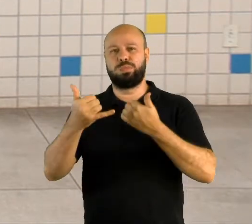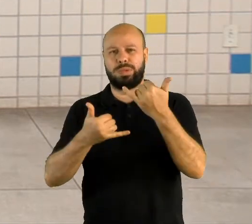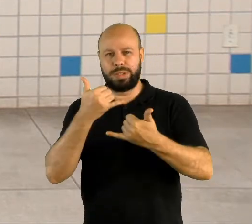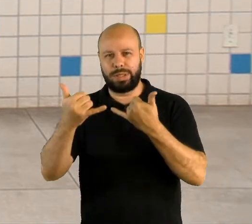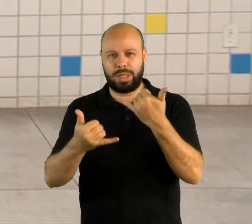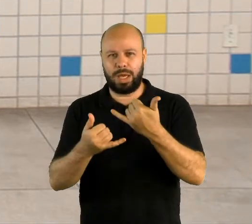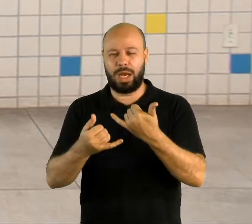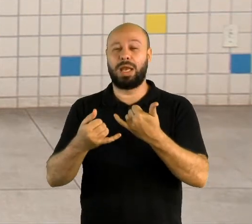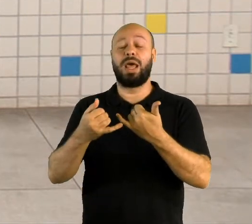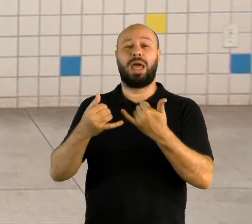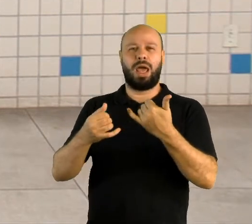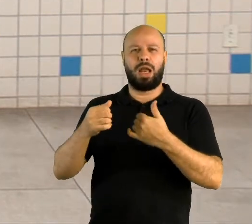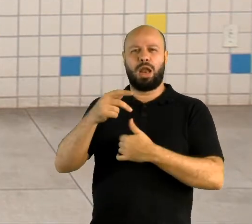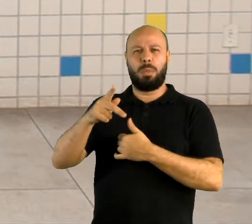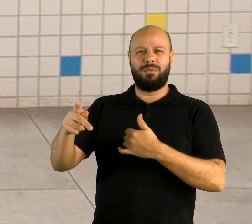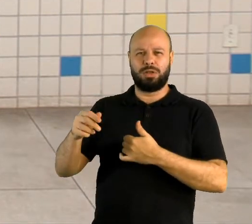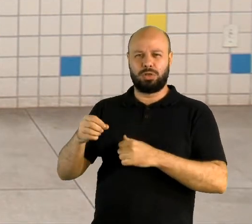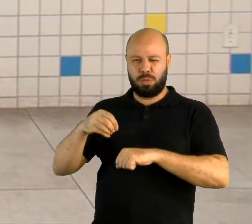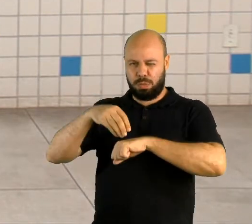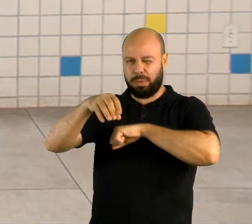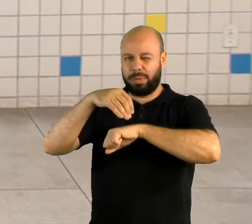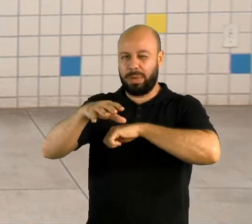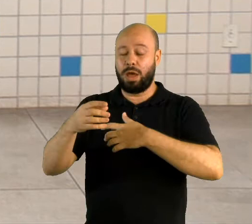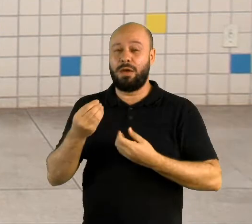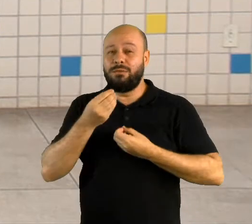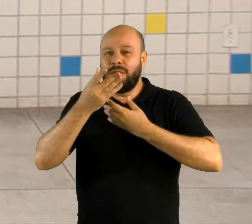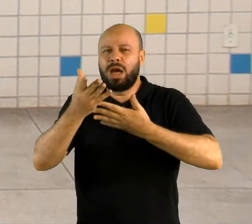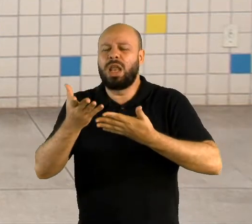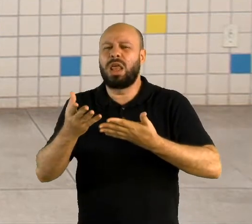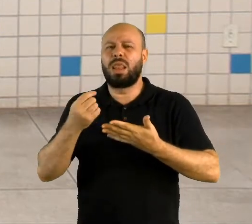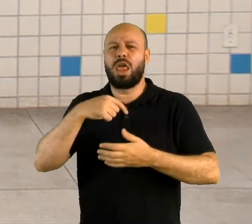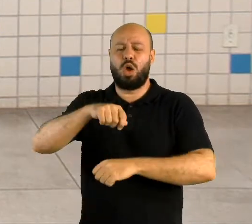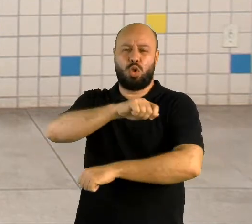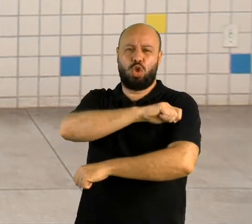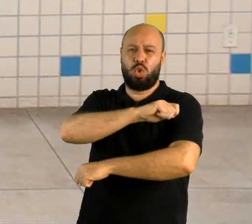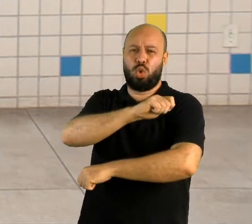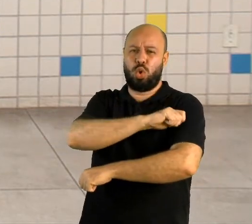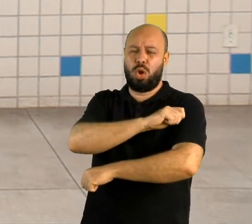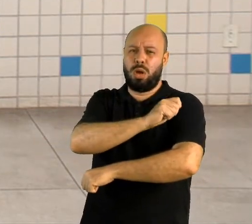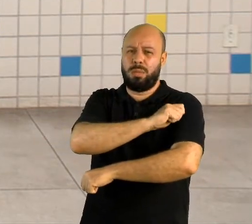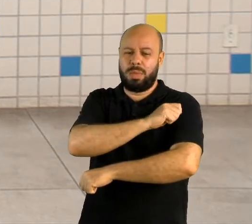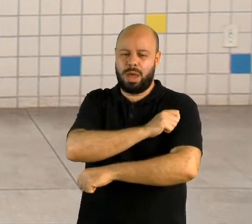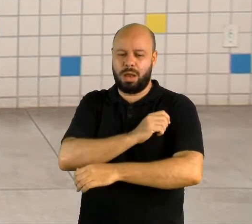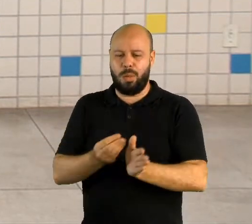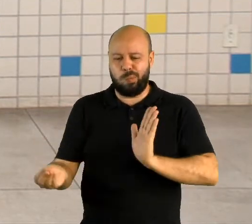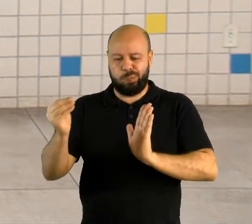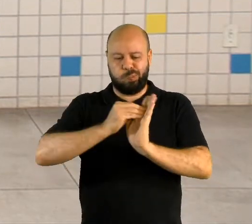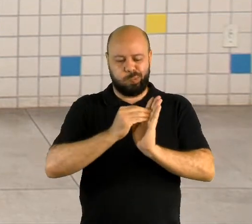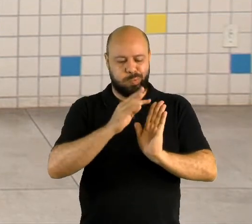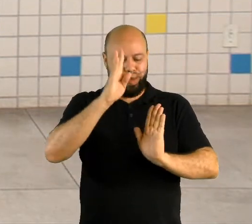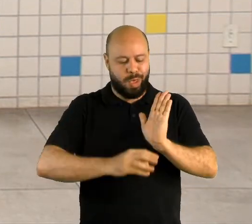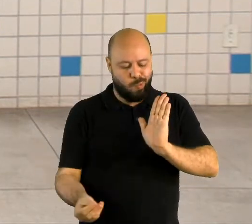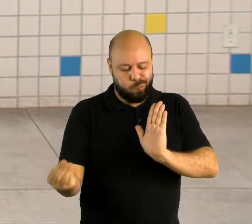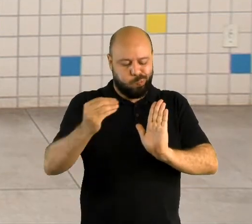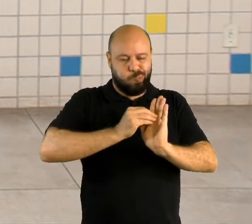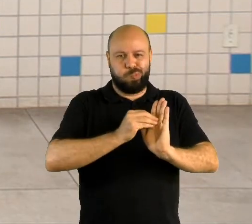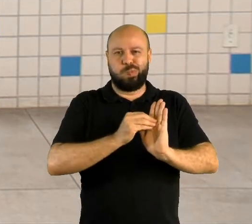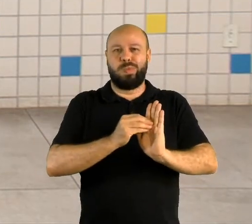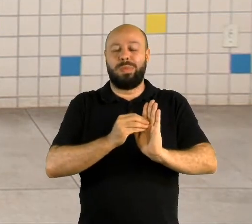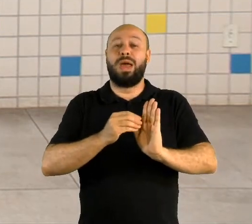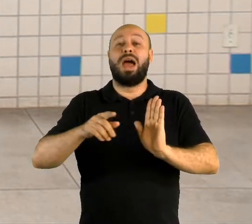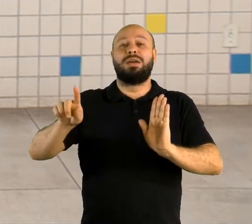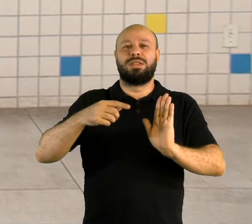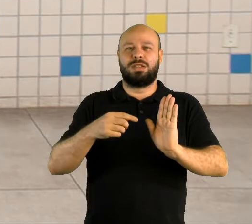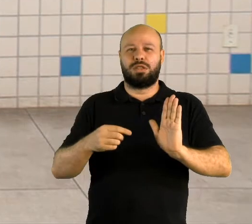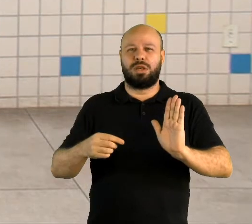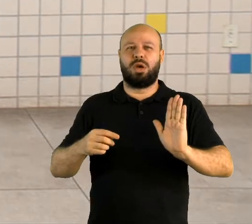menciona, referindo-se, obviamente, aos estudantes que inseriram em seus textos parte do hino do